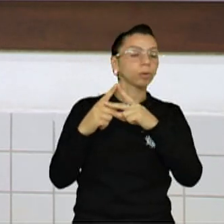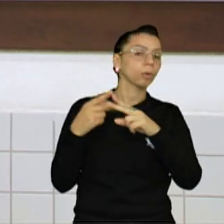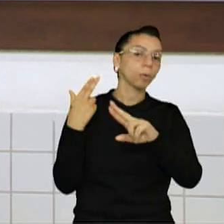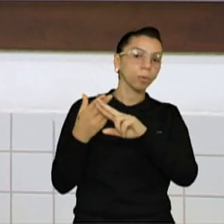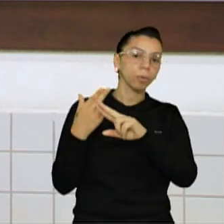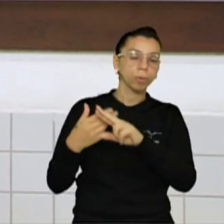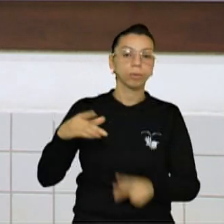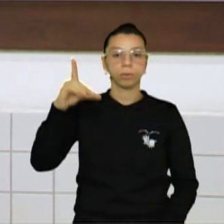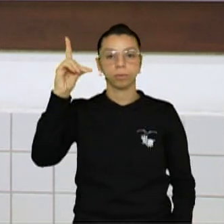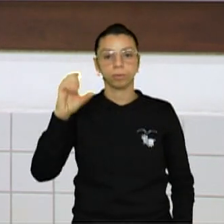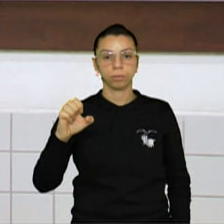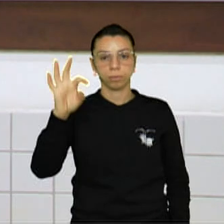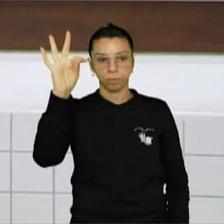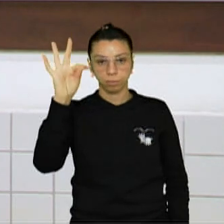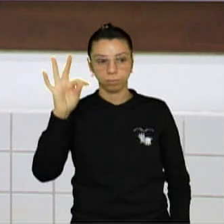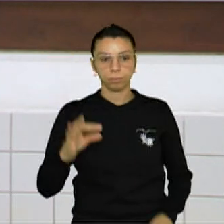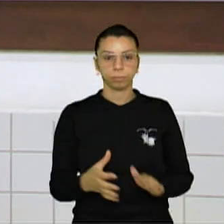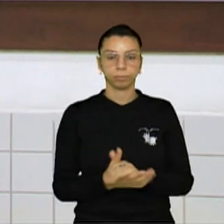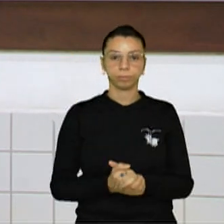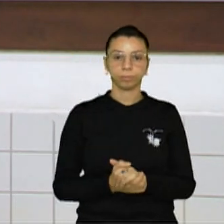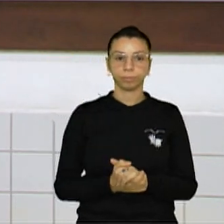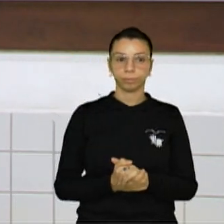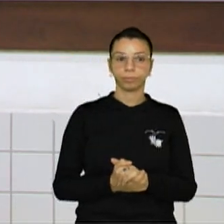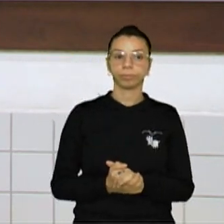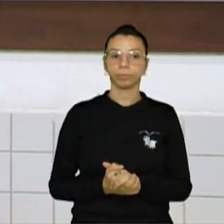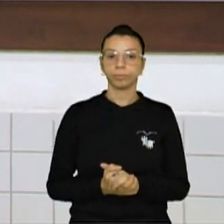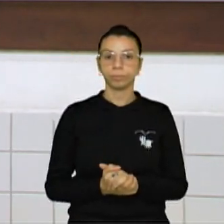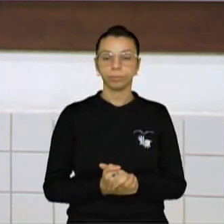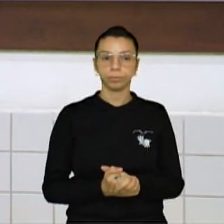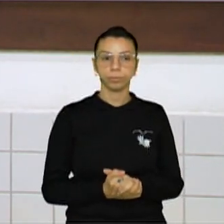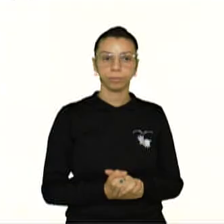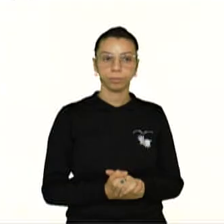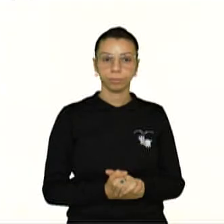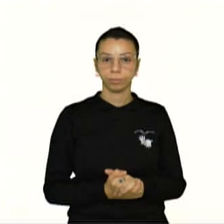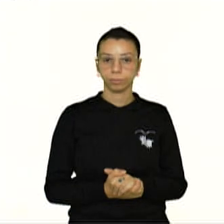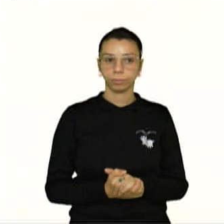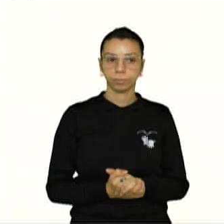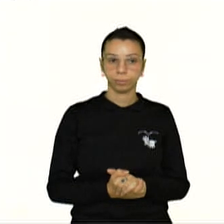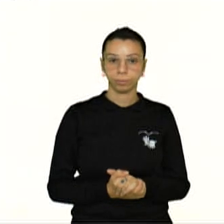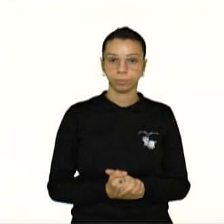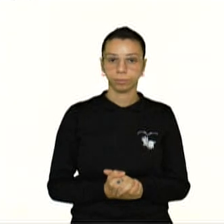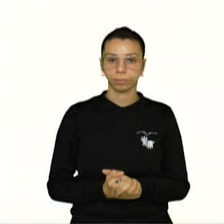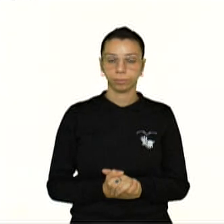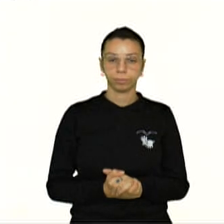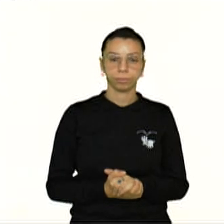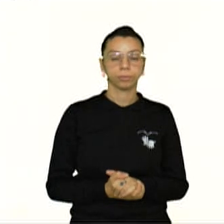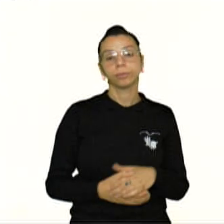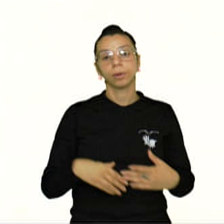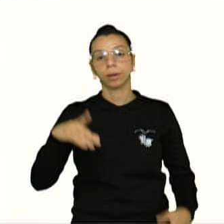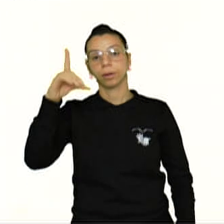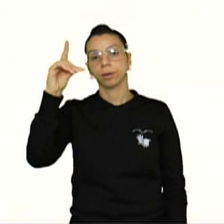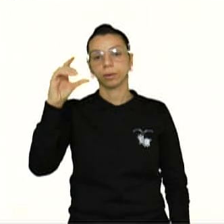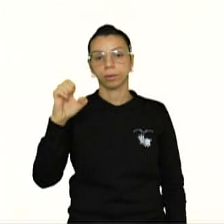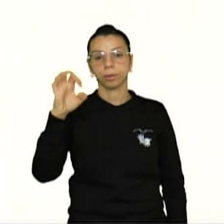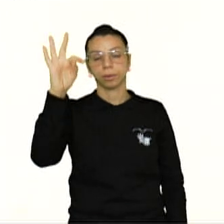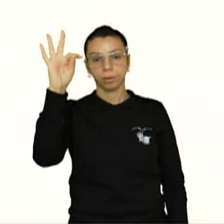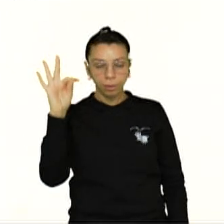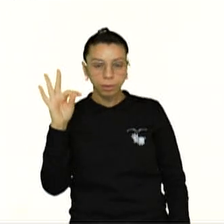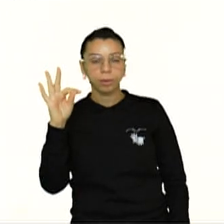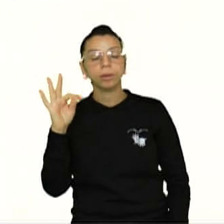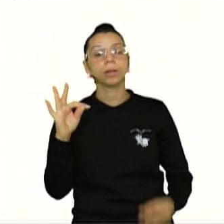O determinante. E aqui, pessoal, vamos lá, aplicação do determinante de ordem